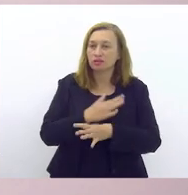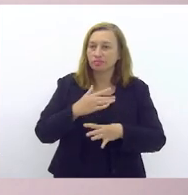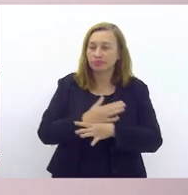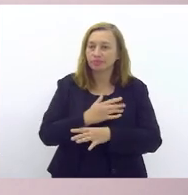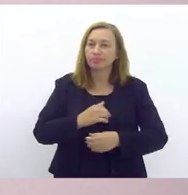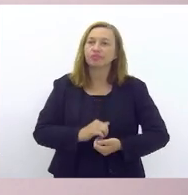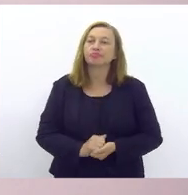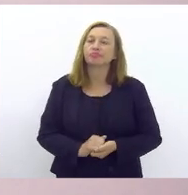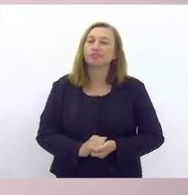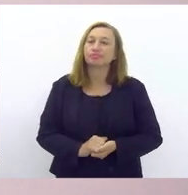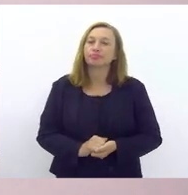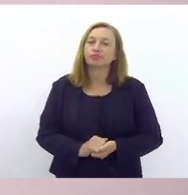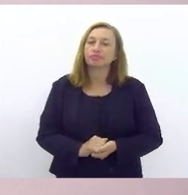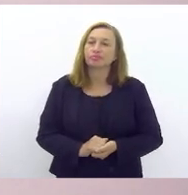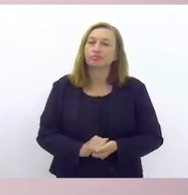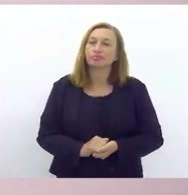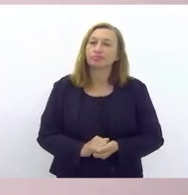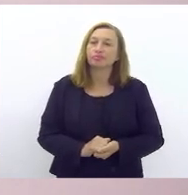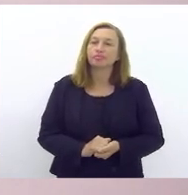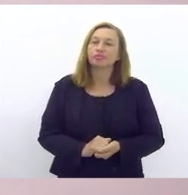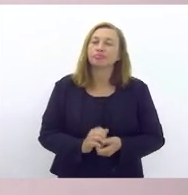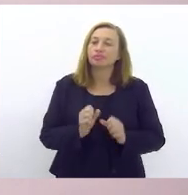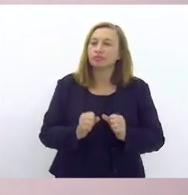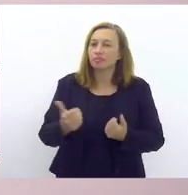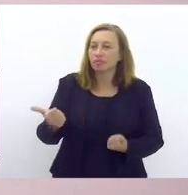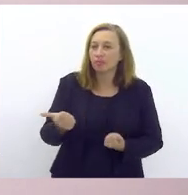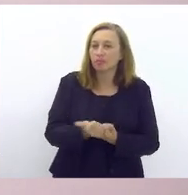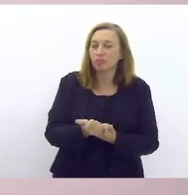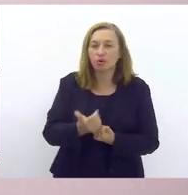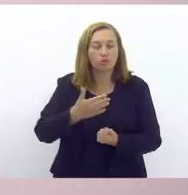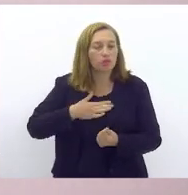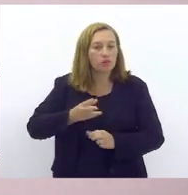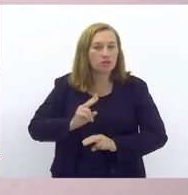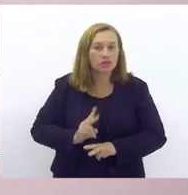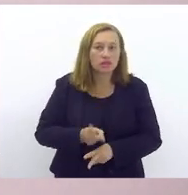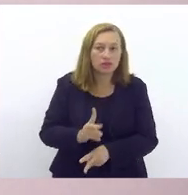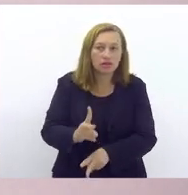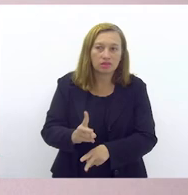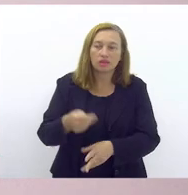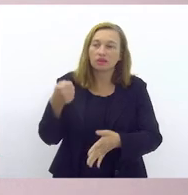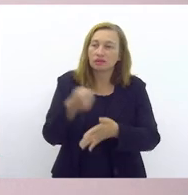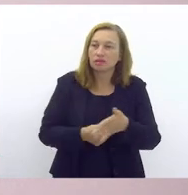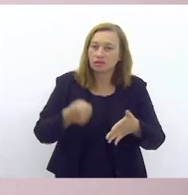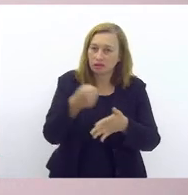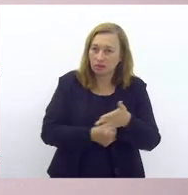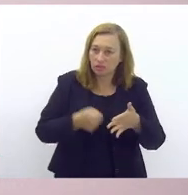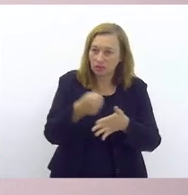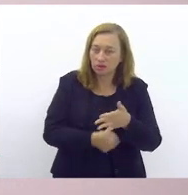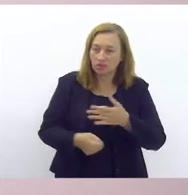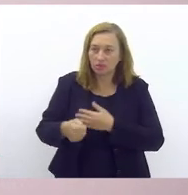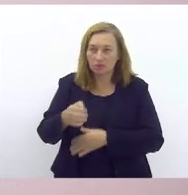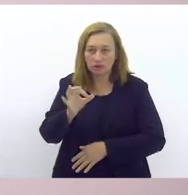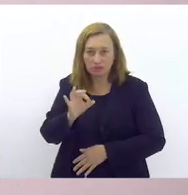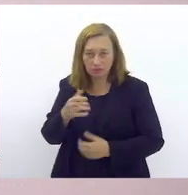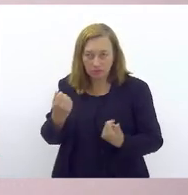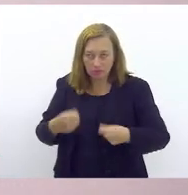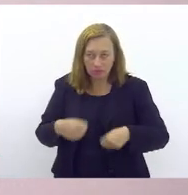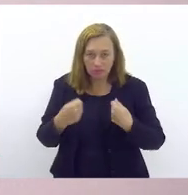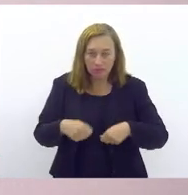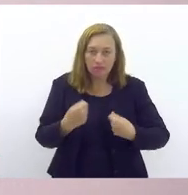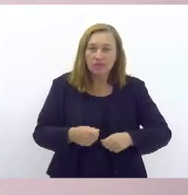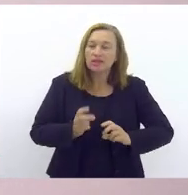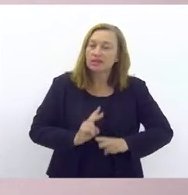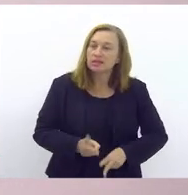cidade, e que vocês podem contar comigo sempre nessa luta. No que for preciso, eu